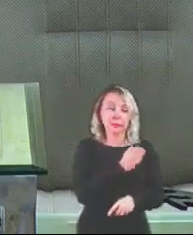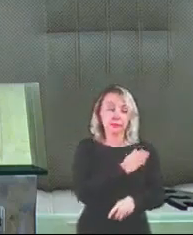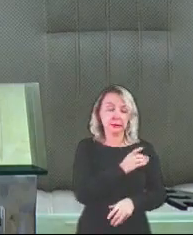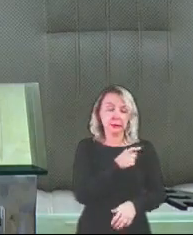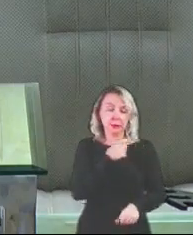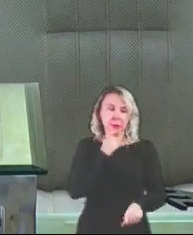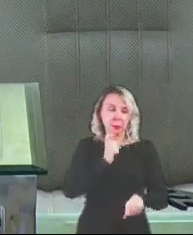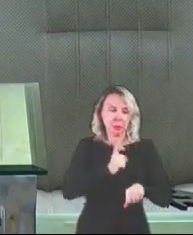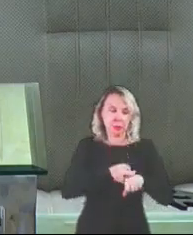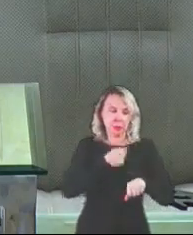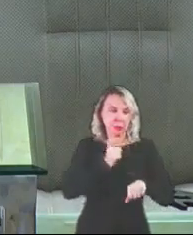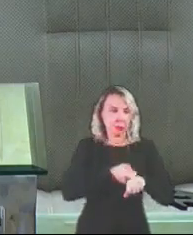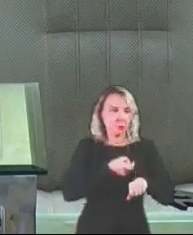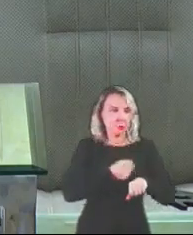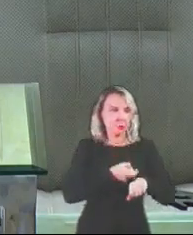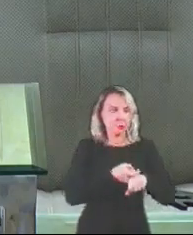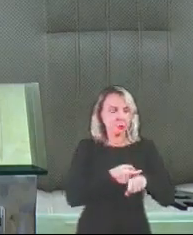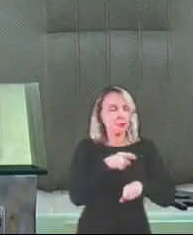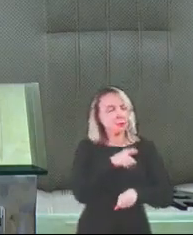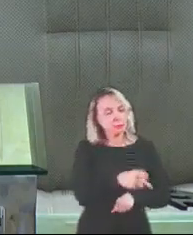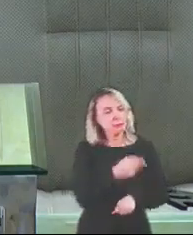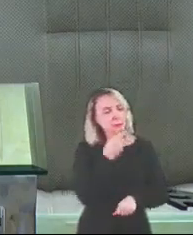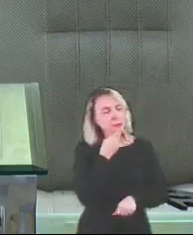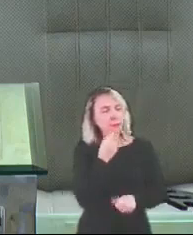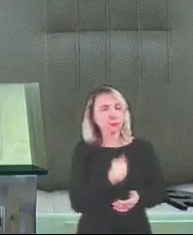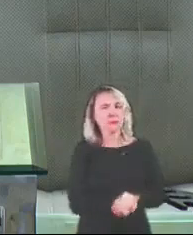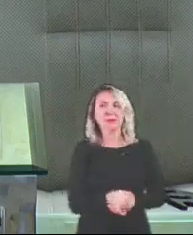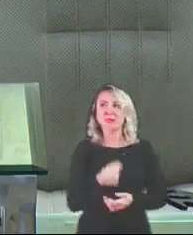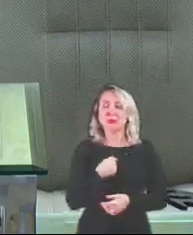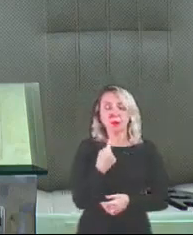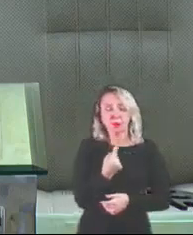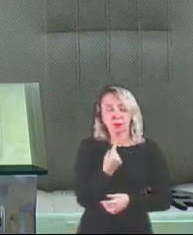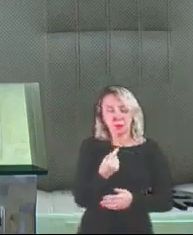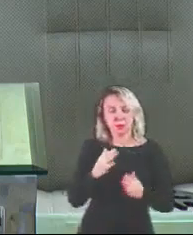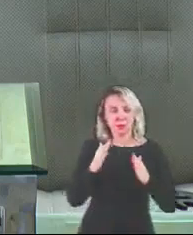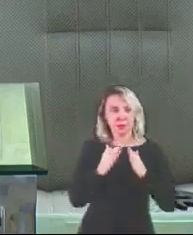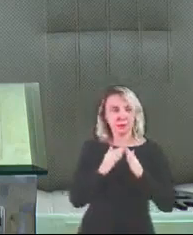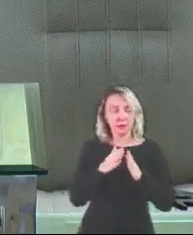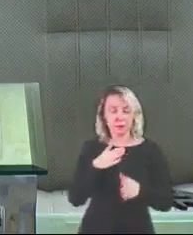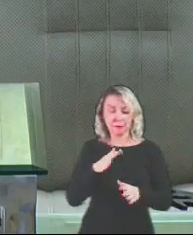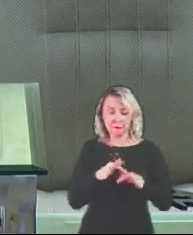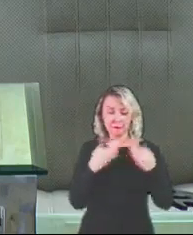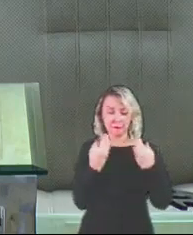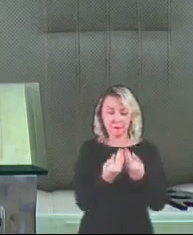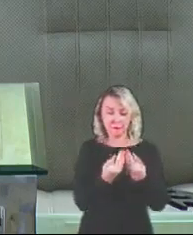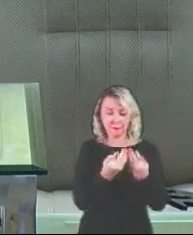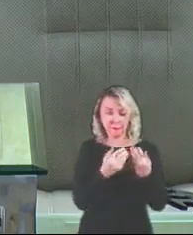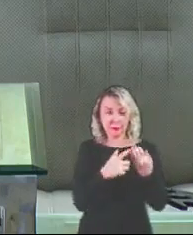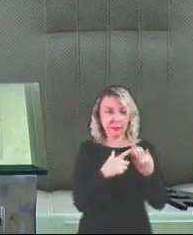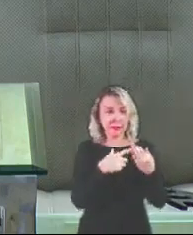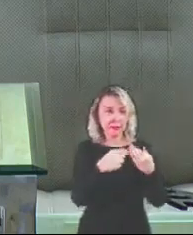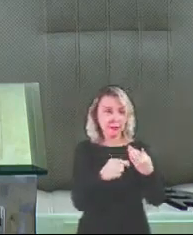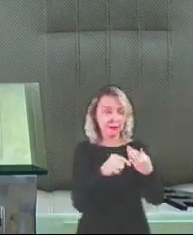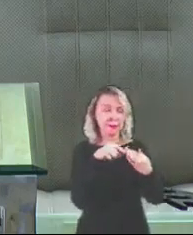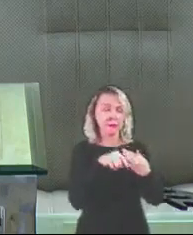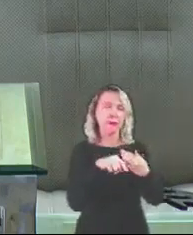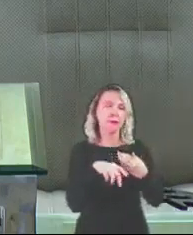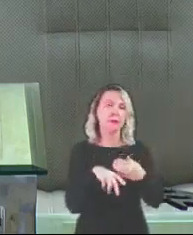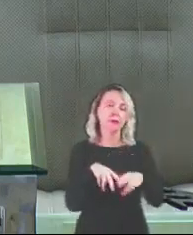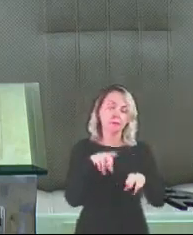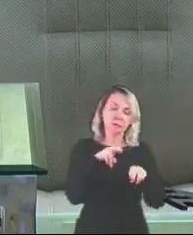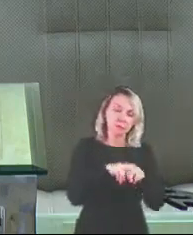Ele falou que um dia está sozinho em casa, a família saiu, e ele está no sofá da sua